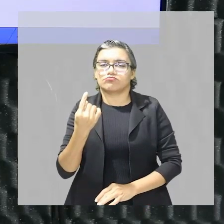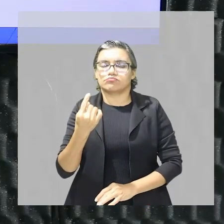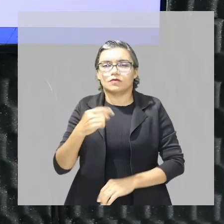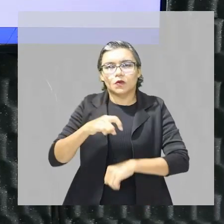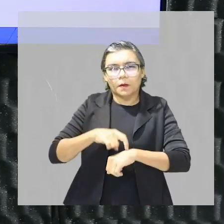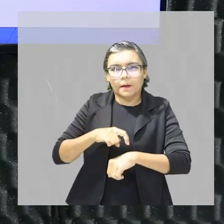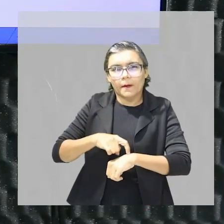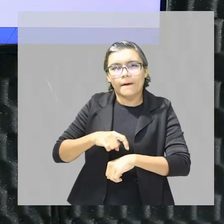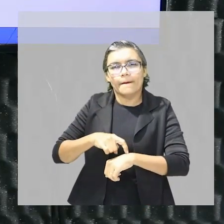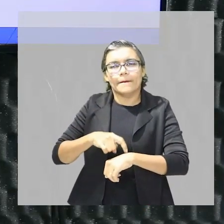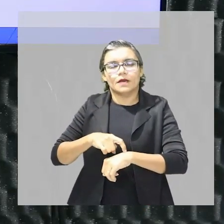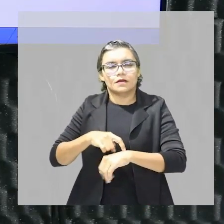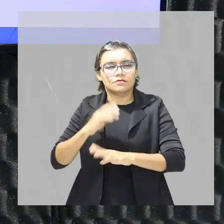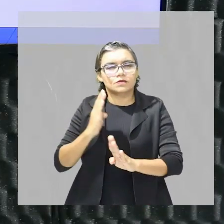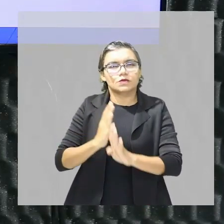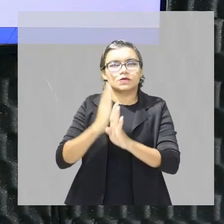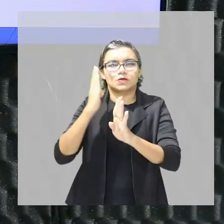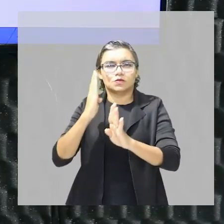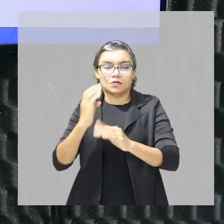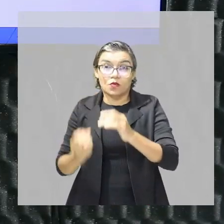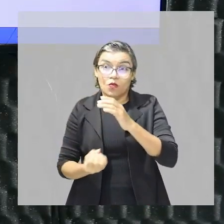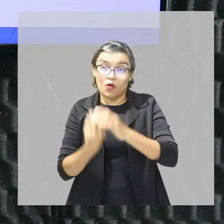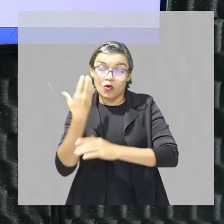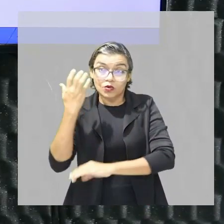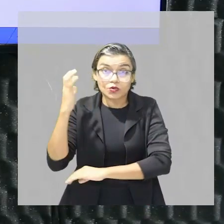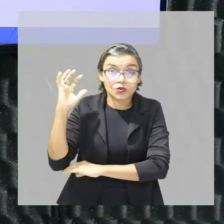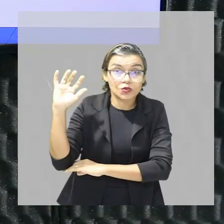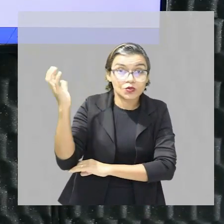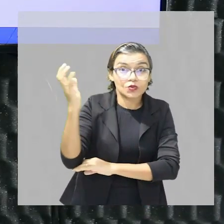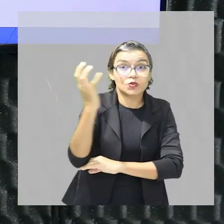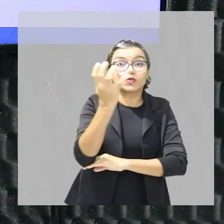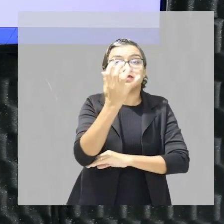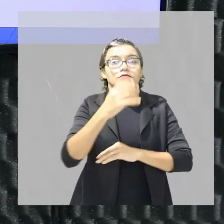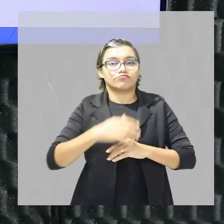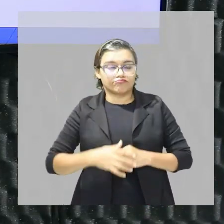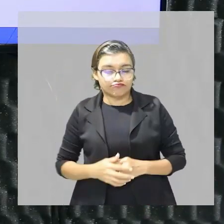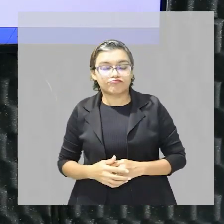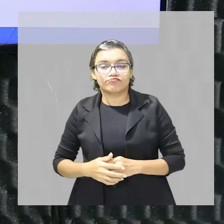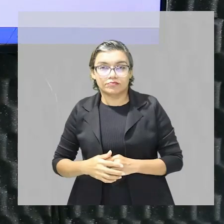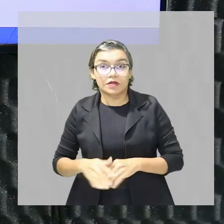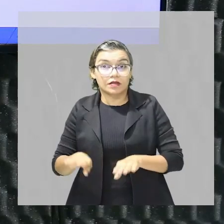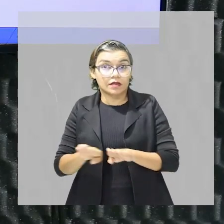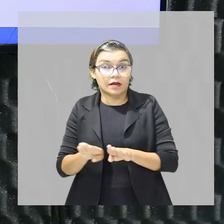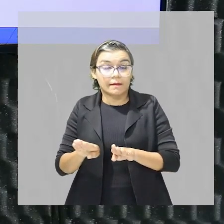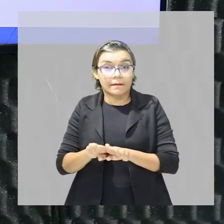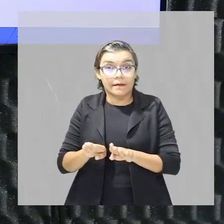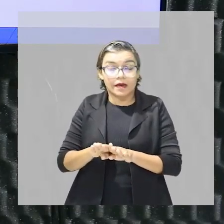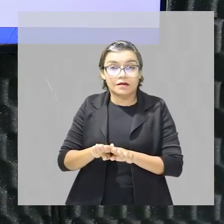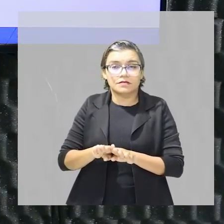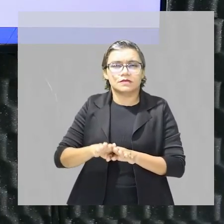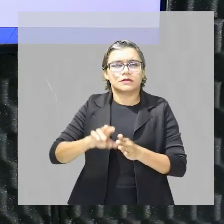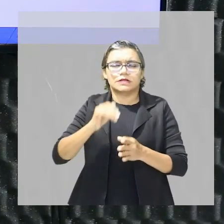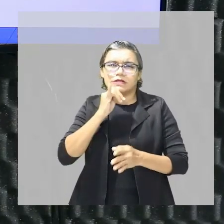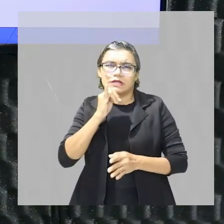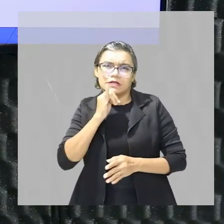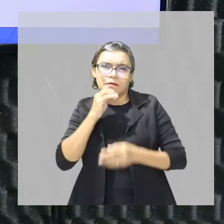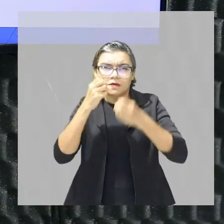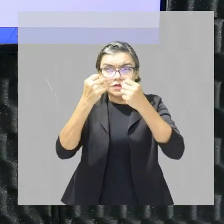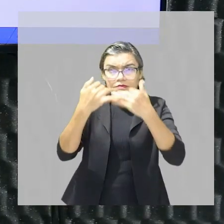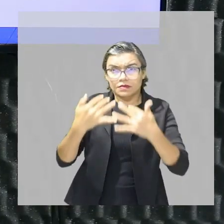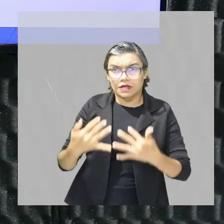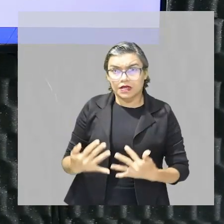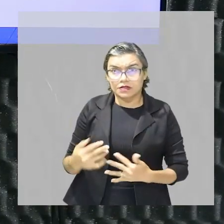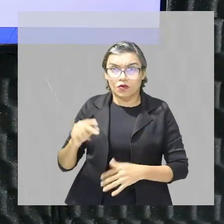ali do que a gente chama de origem da natureza e a partir deste princípio único desta famosa